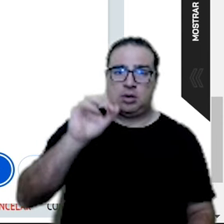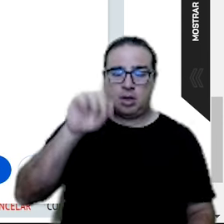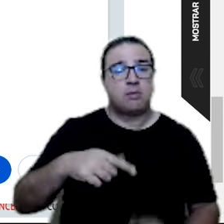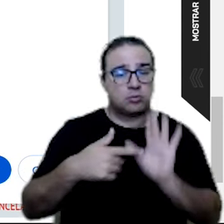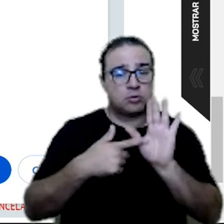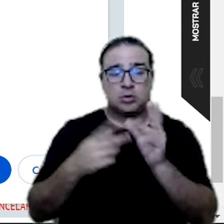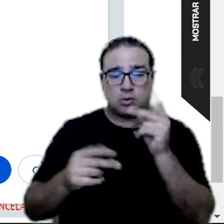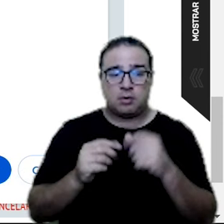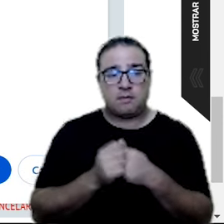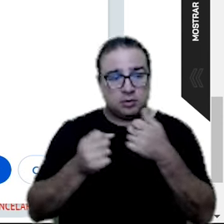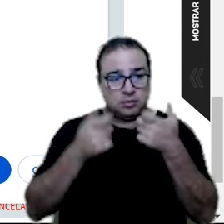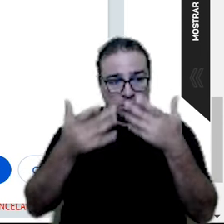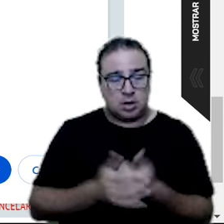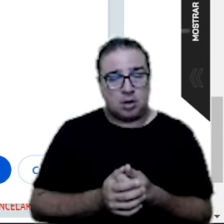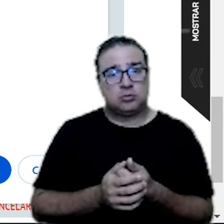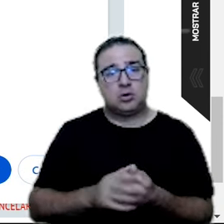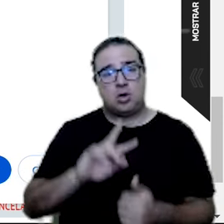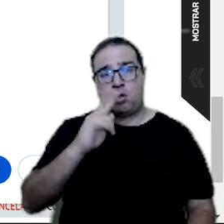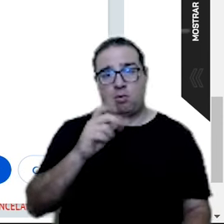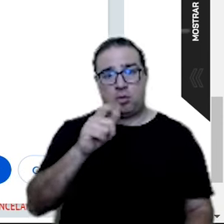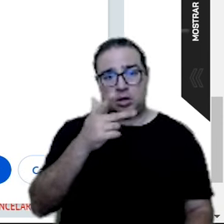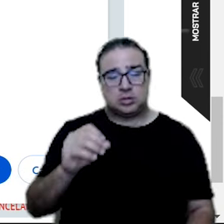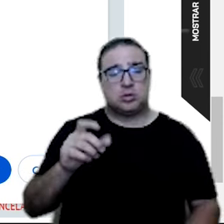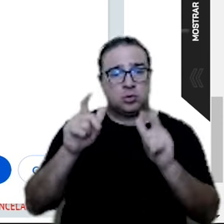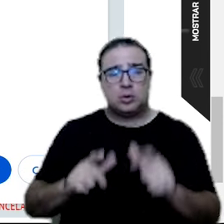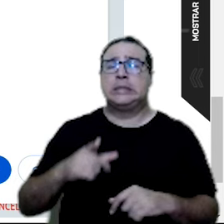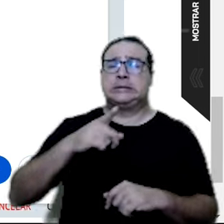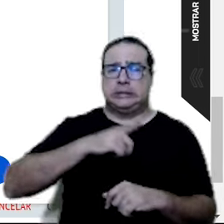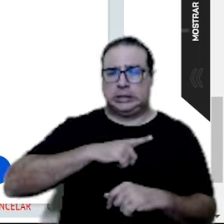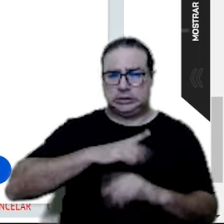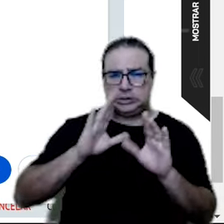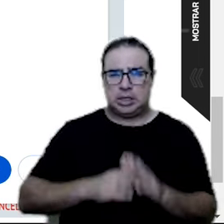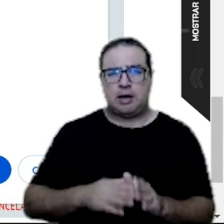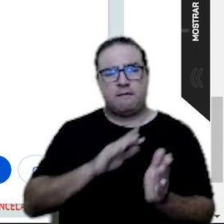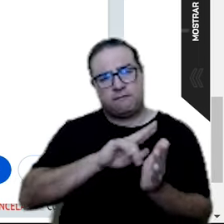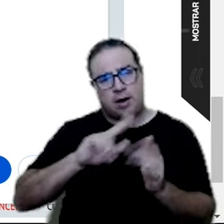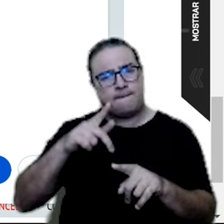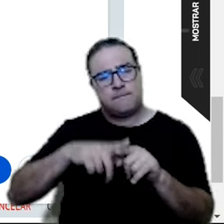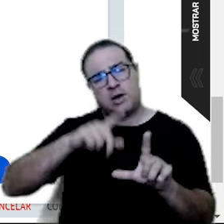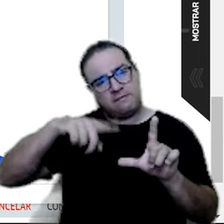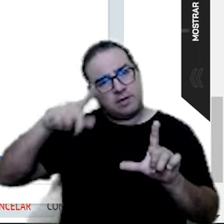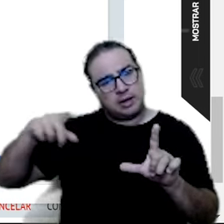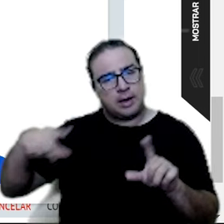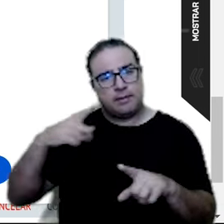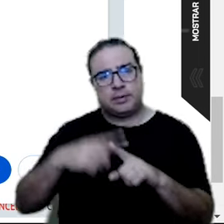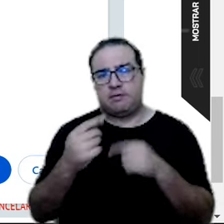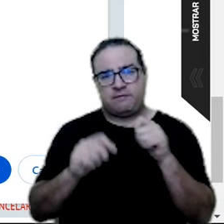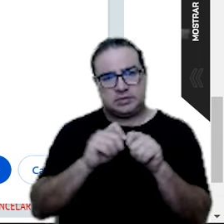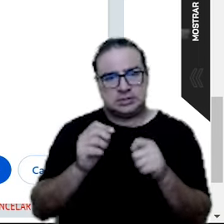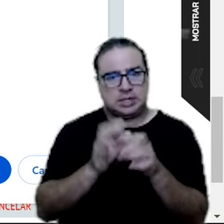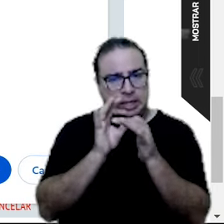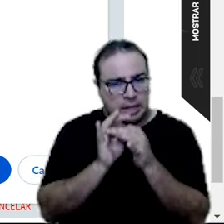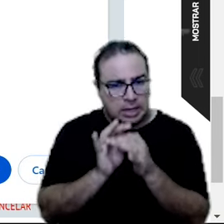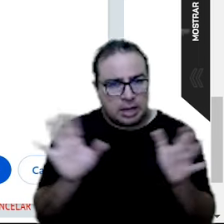é uma versão então né como a gente falou é de homologação o ambiente ele tem intermitência porque eles não